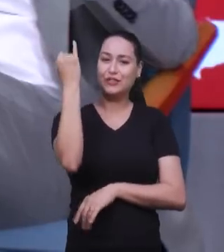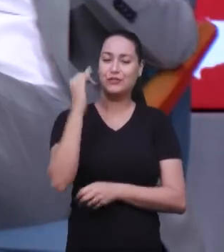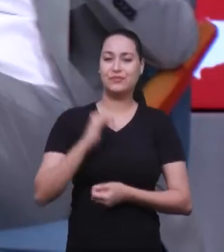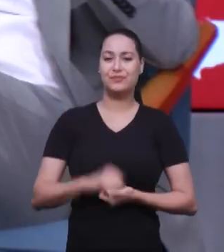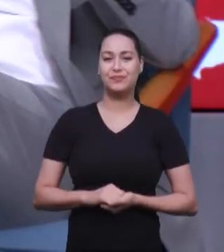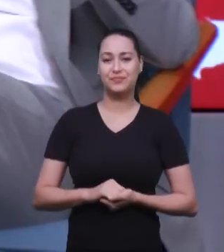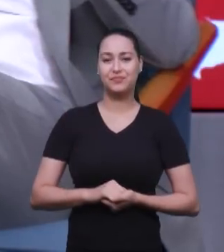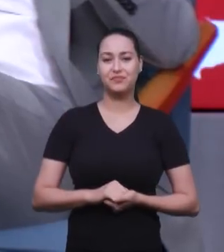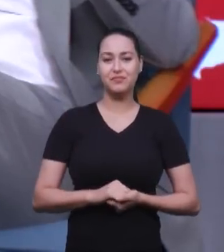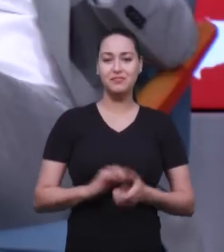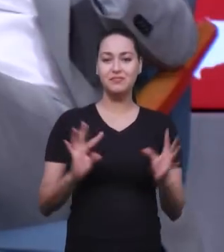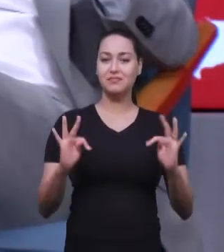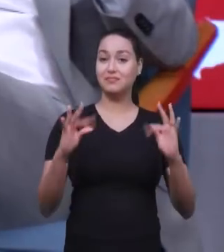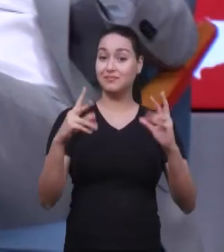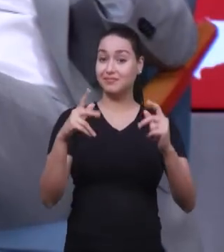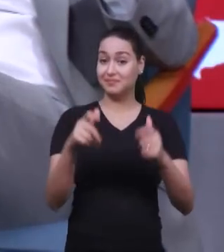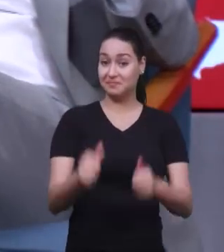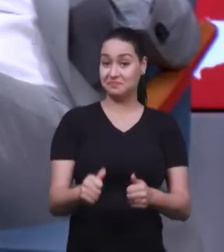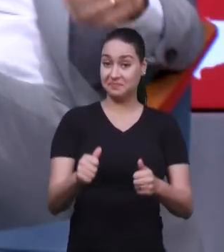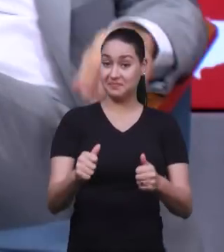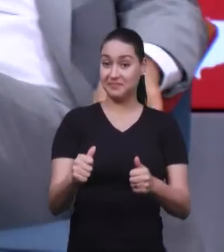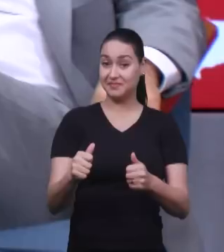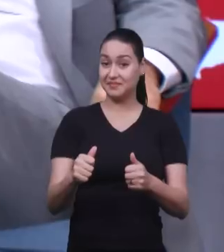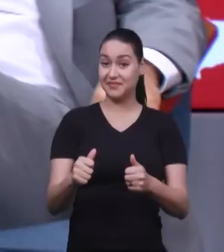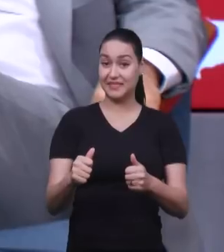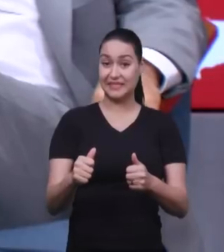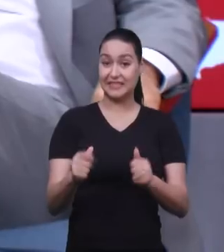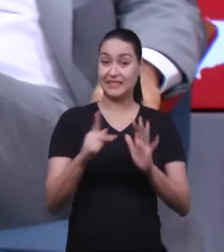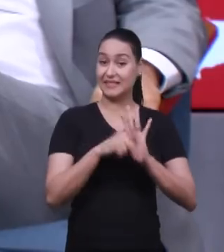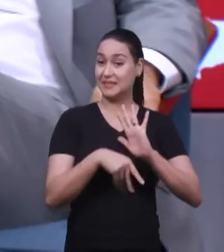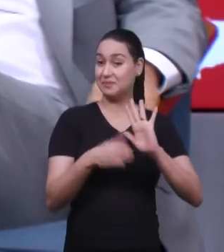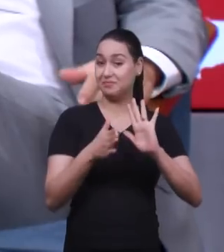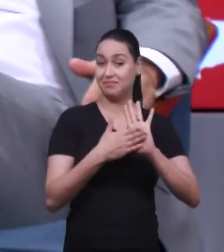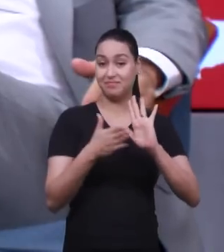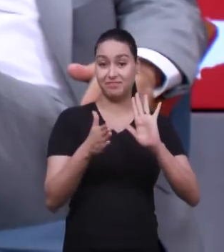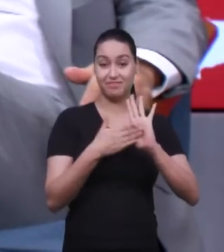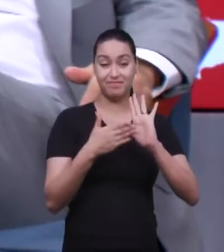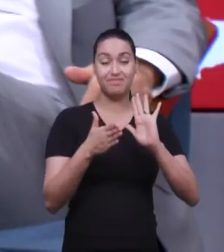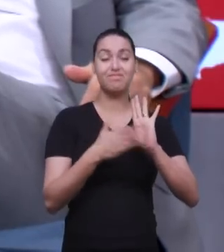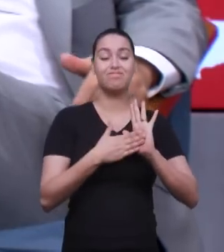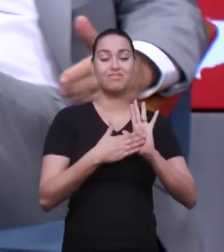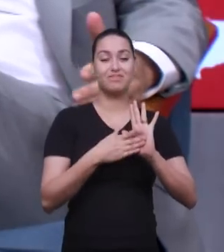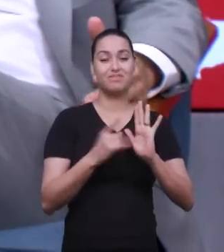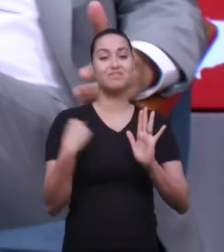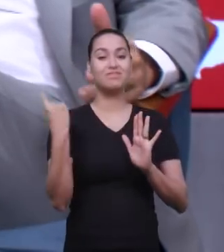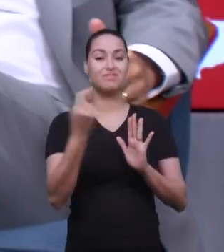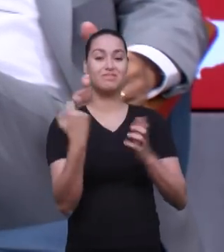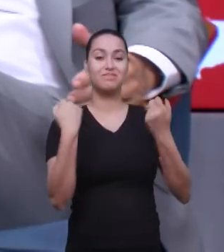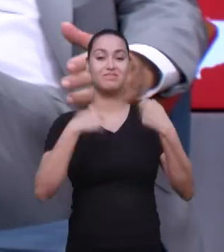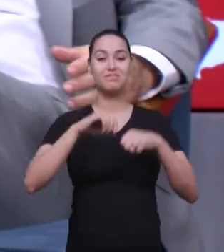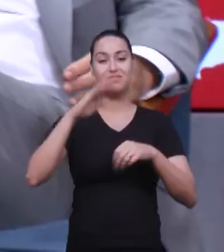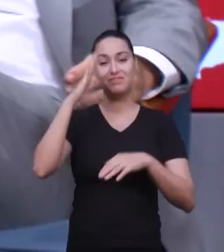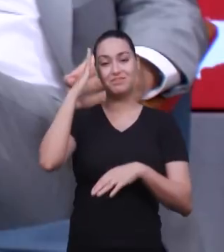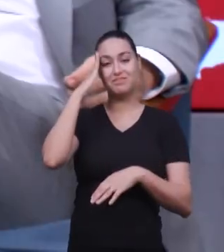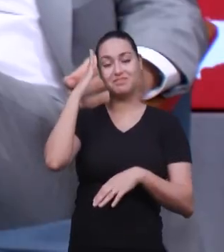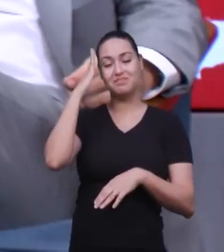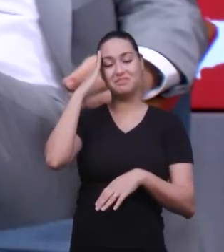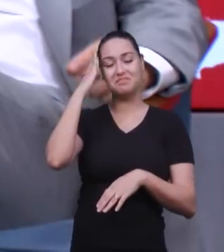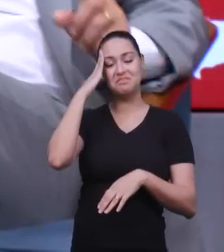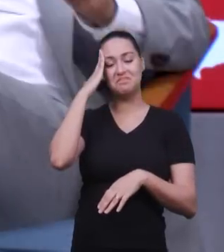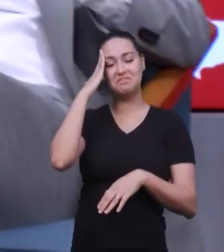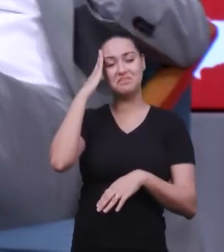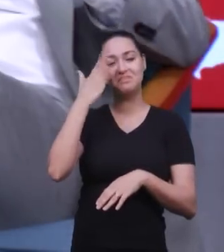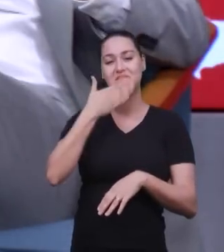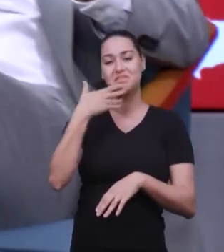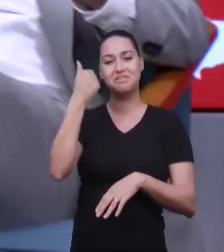são importantes, né? E isso tudo faz parte de um grande projeto que nós precisamos entender cada vez